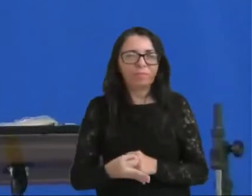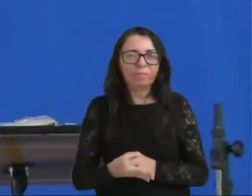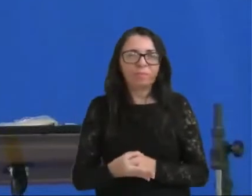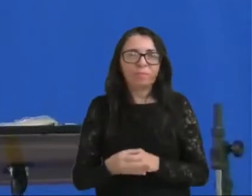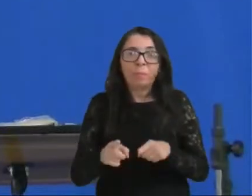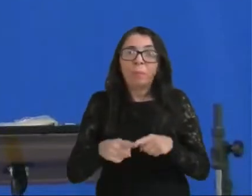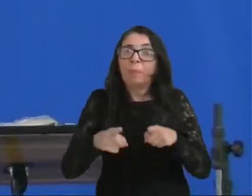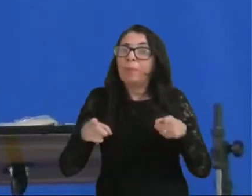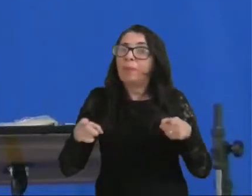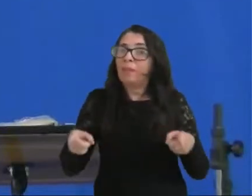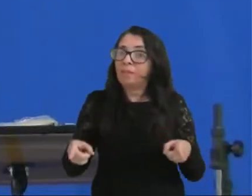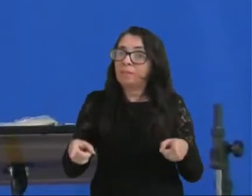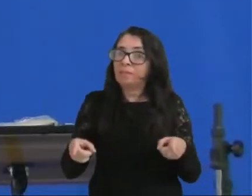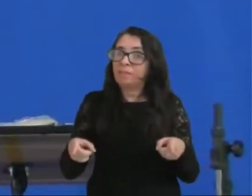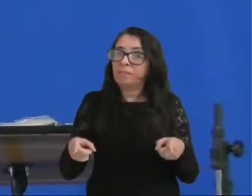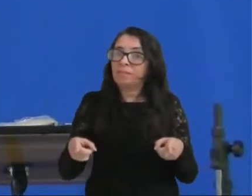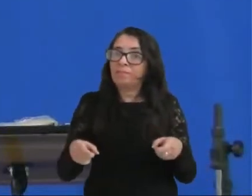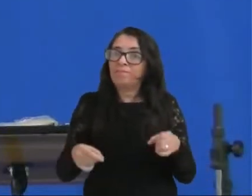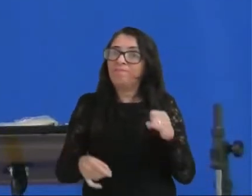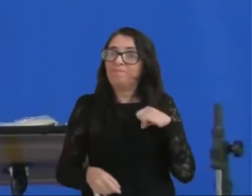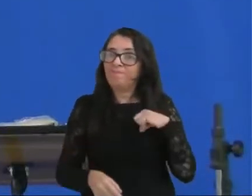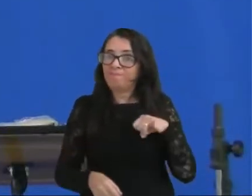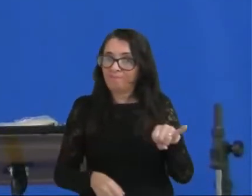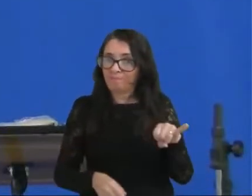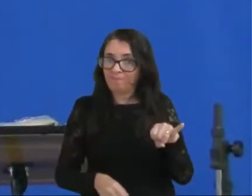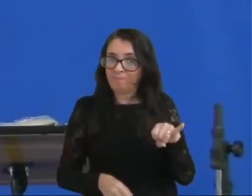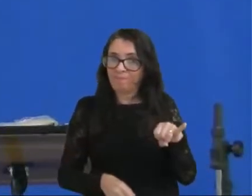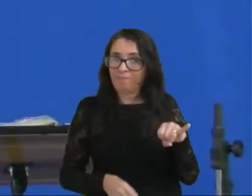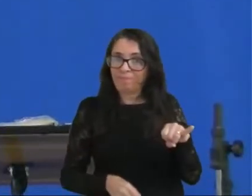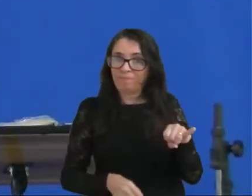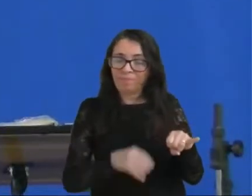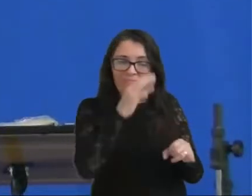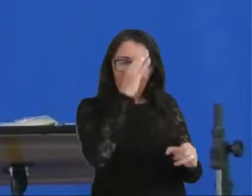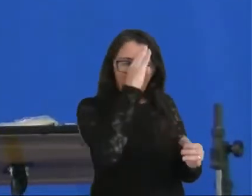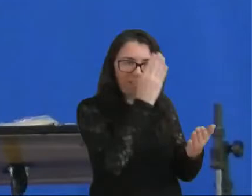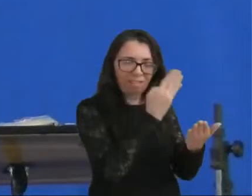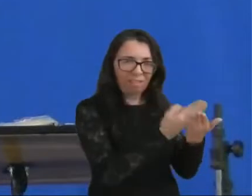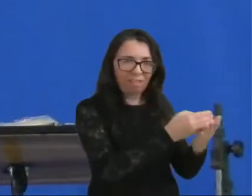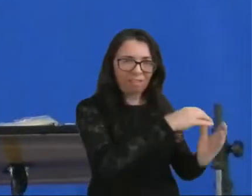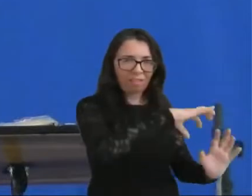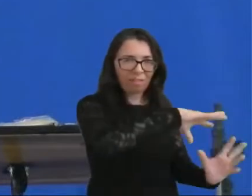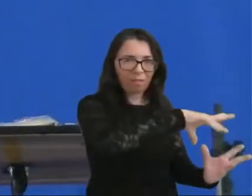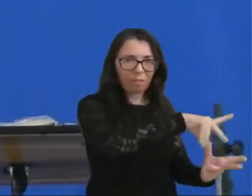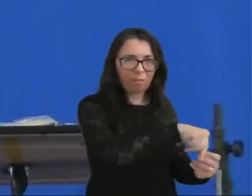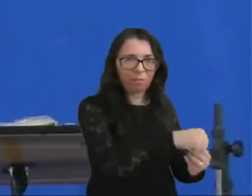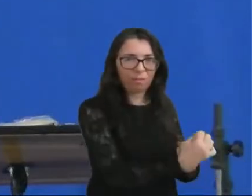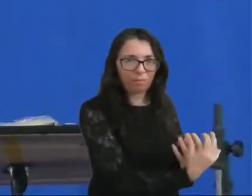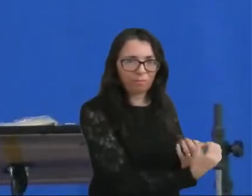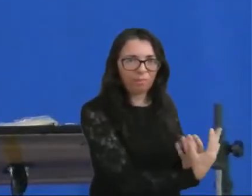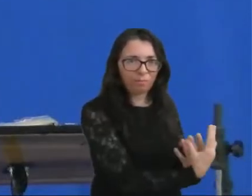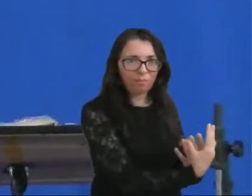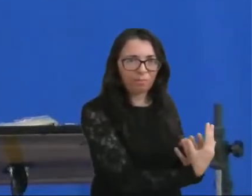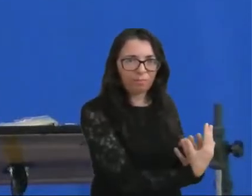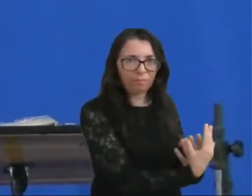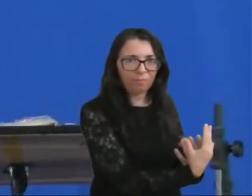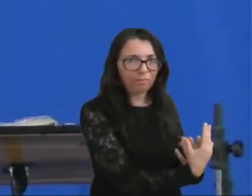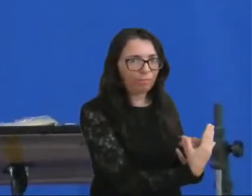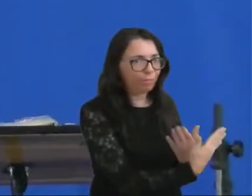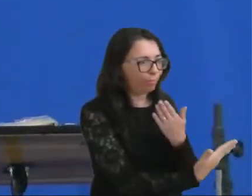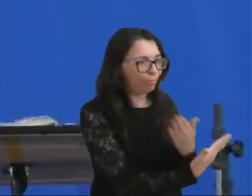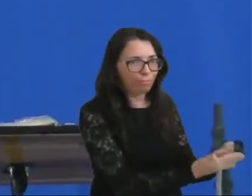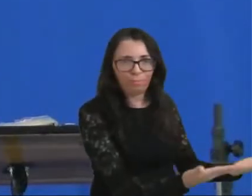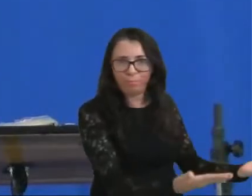tem preservado a boa palavra de Deus? Você tem preservado as doutrinas de Deus? Mas você tem sido derrotado por você